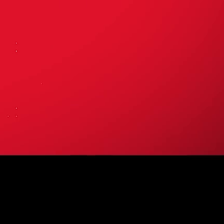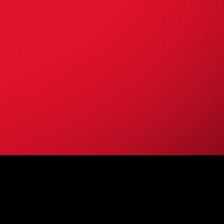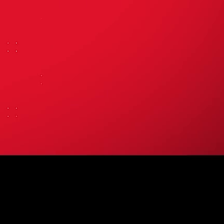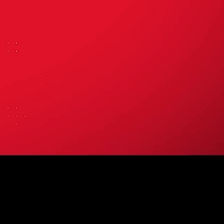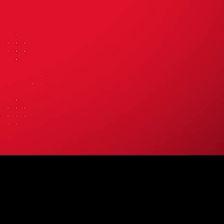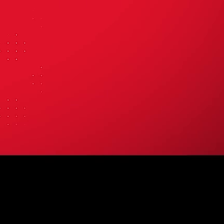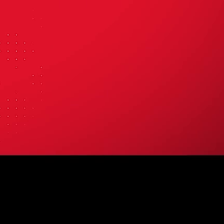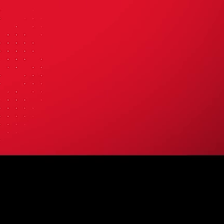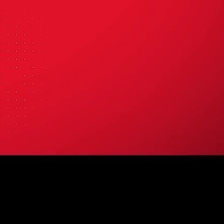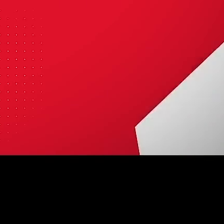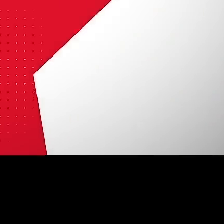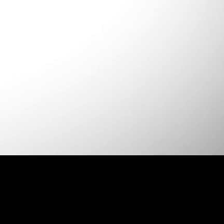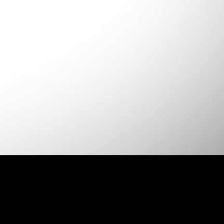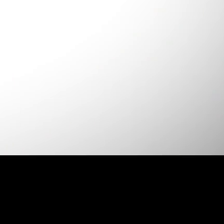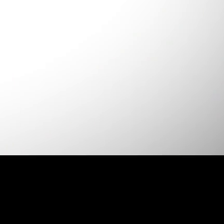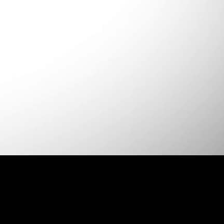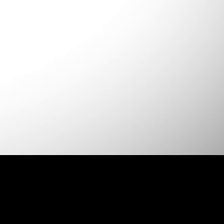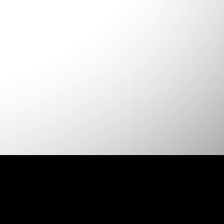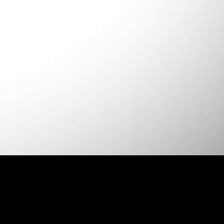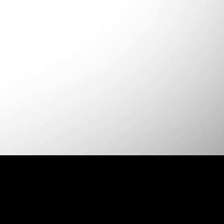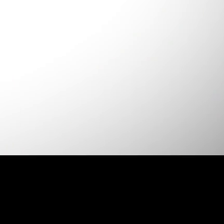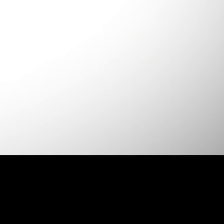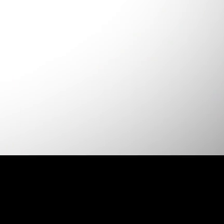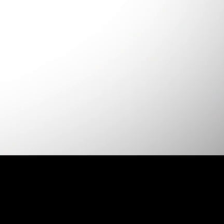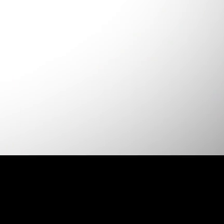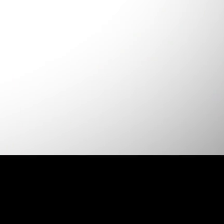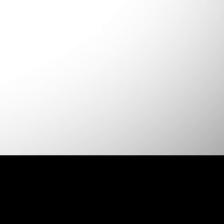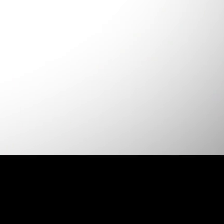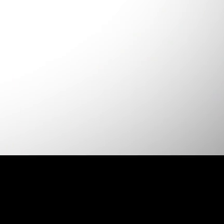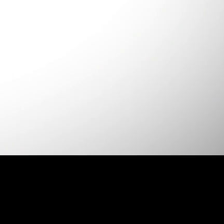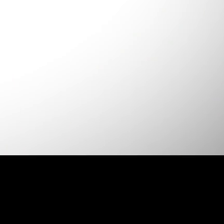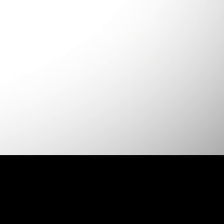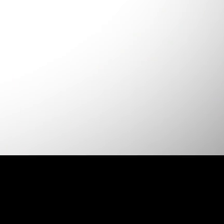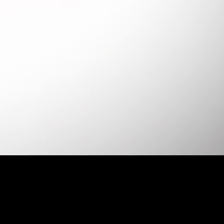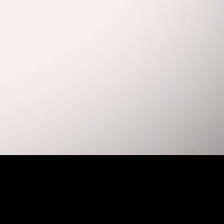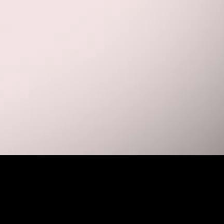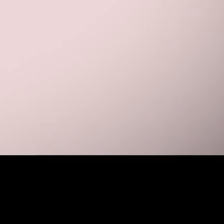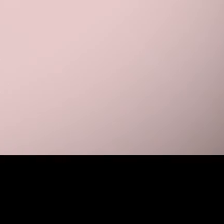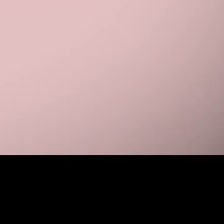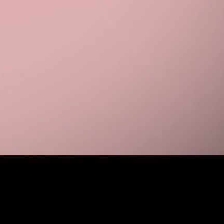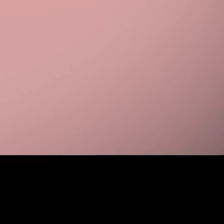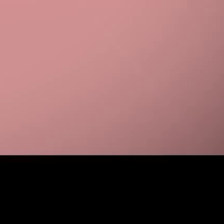TV PT. Aqui brilha uma estrela.